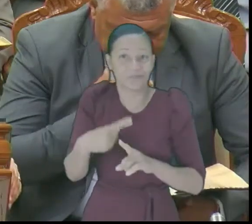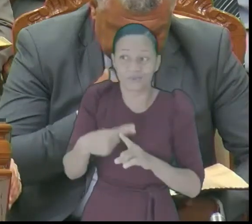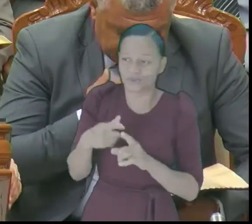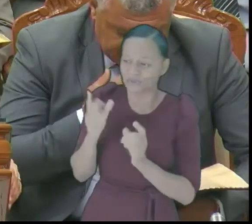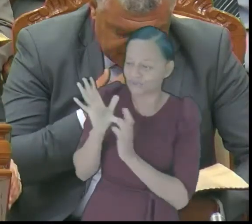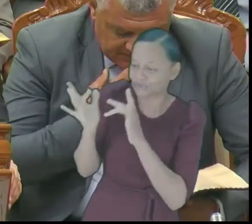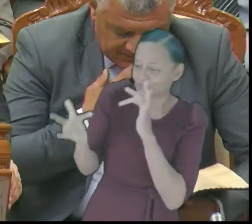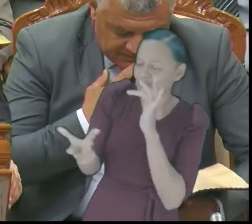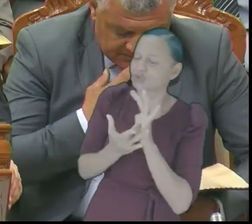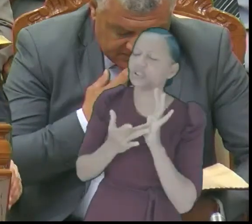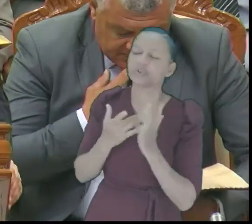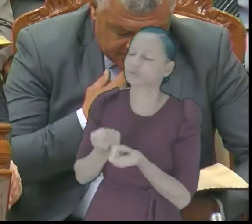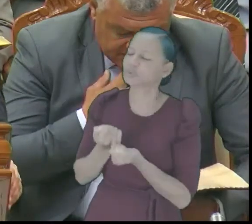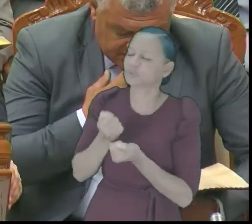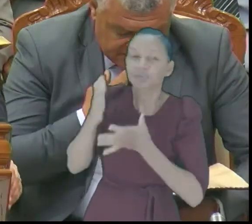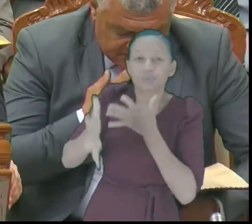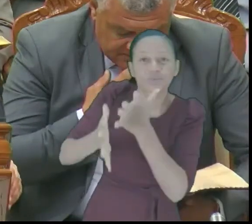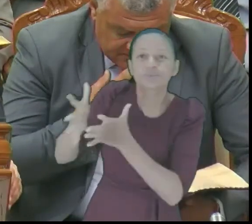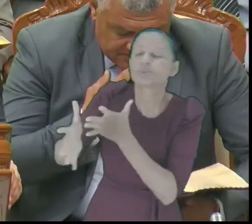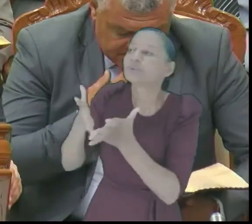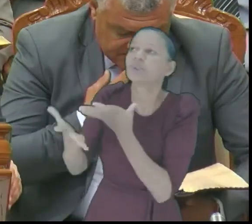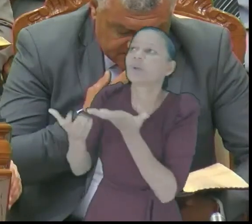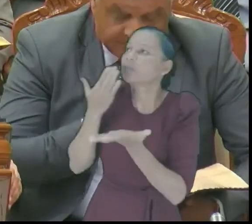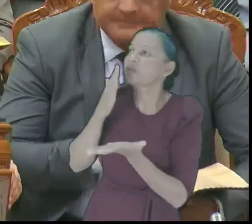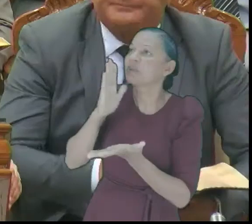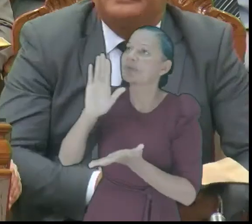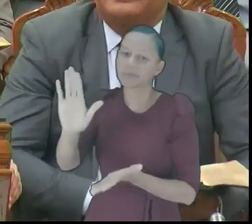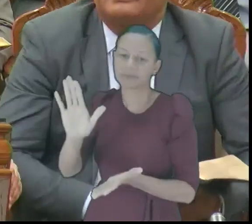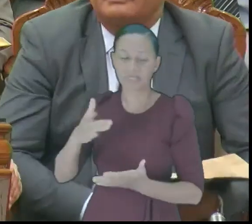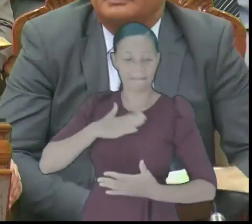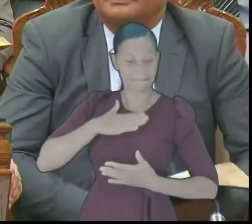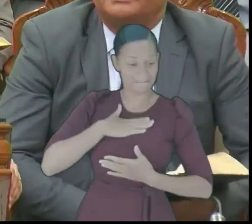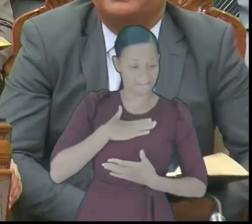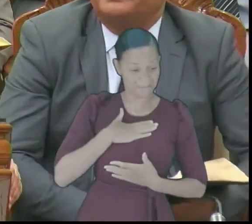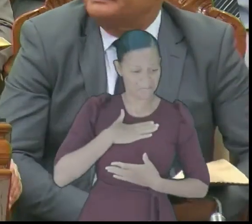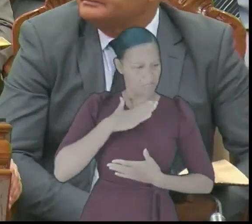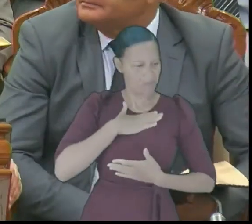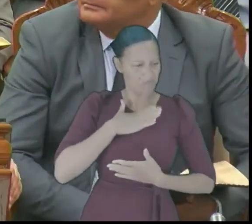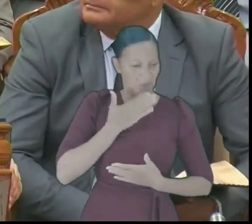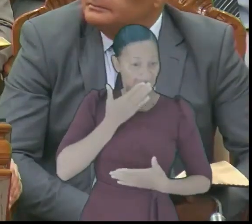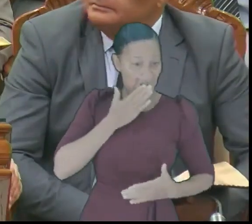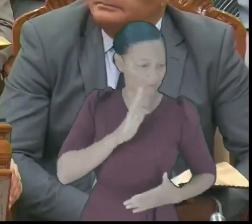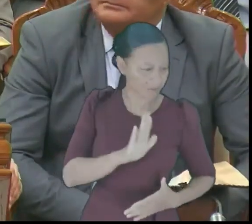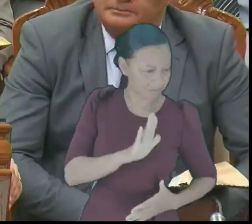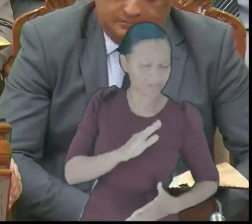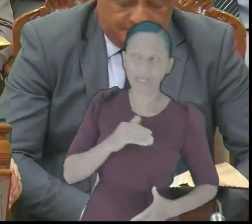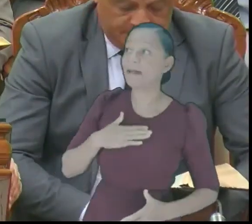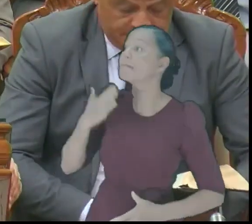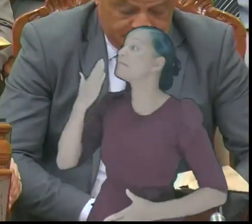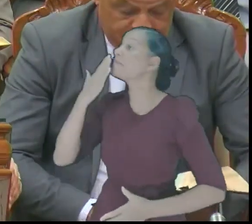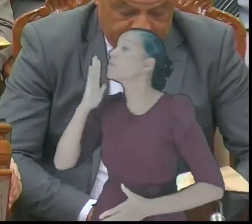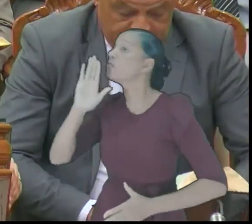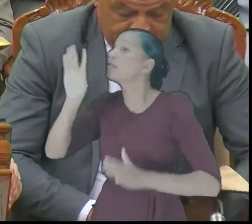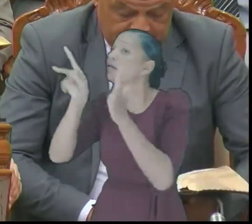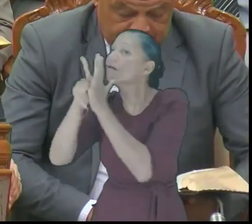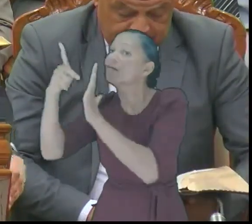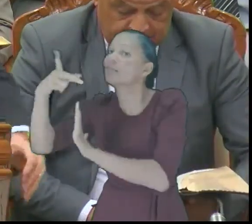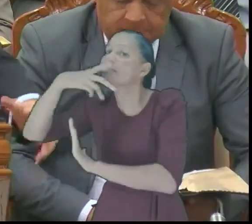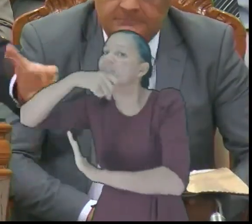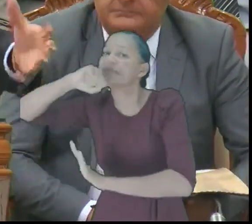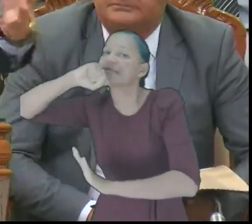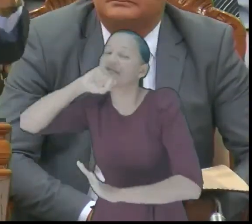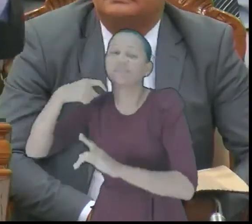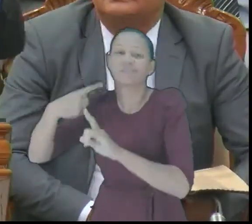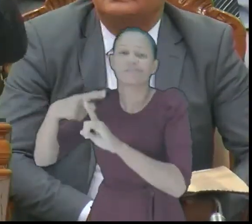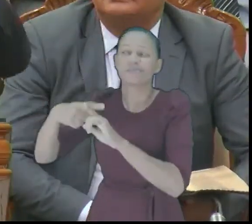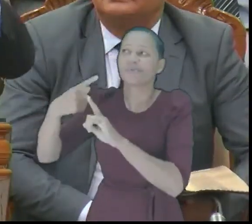chamou promessa do Pai? E não porque ele não disse minha promessa, mas ele disse a promessa do Pai. Porque a vinda